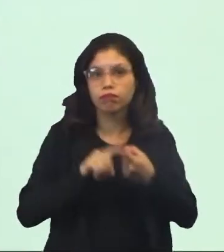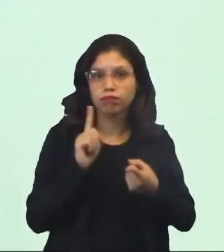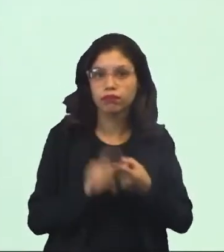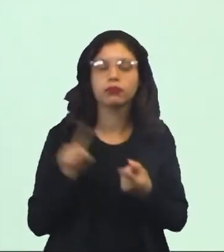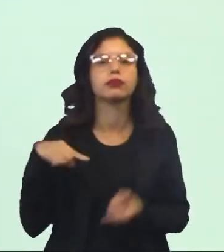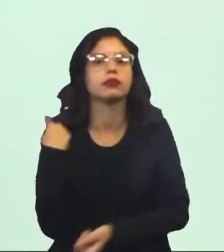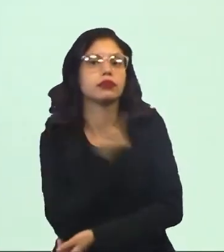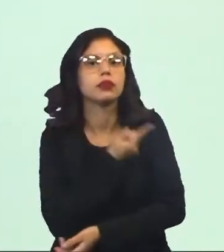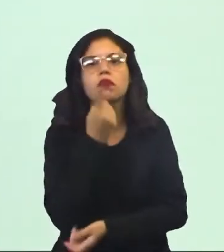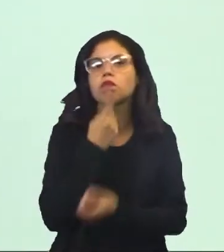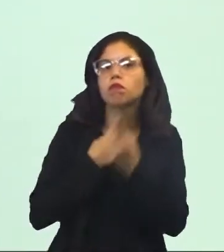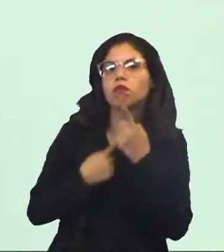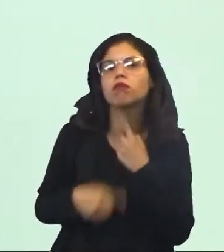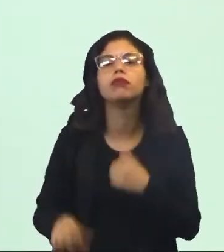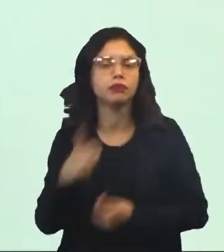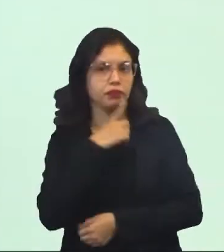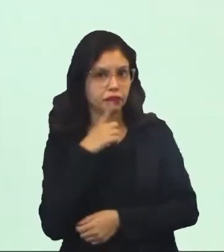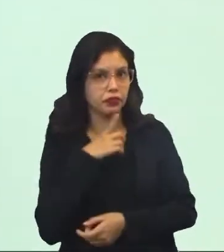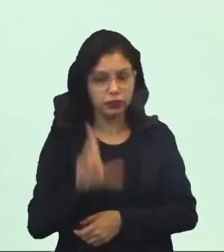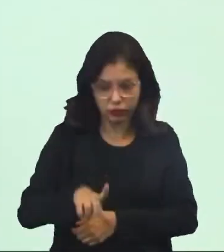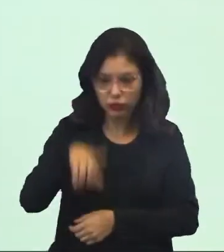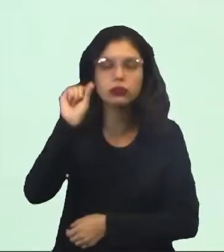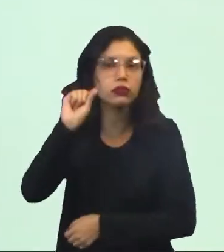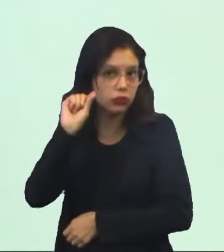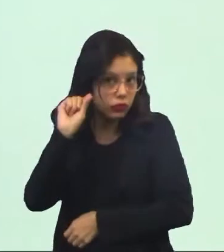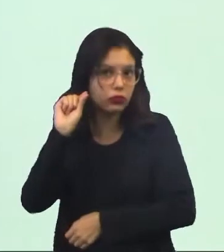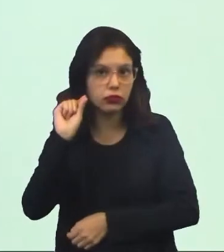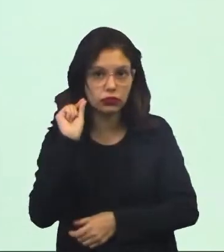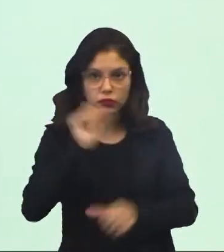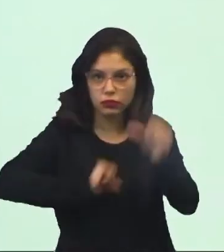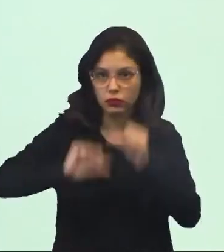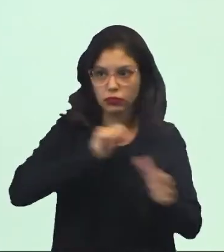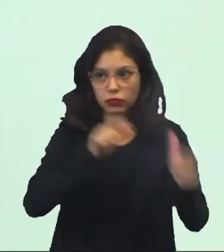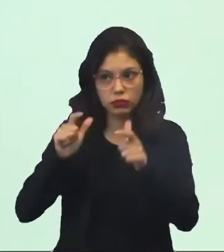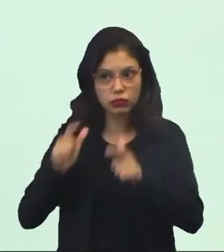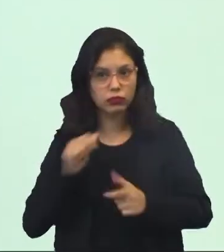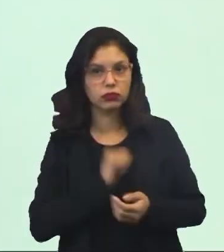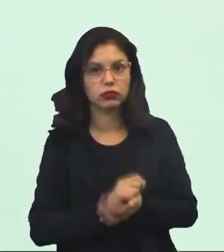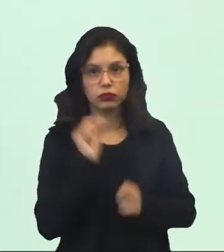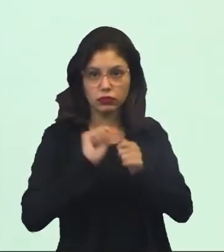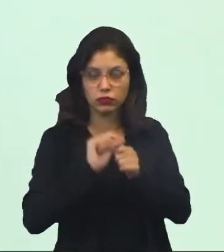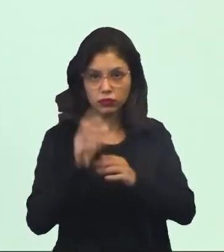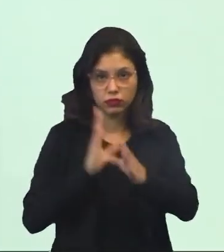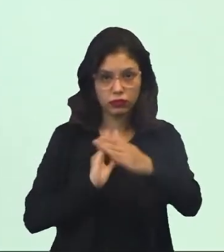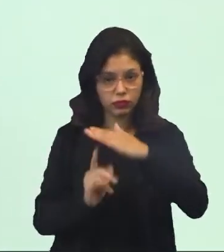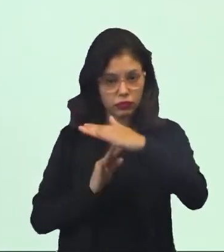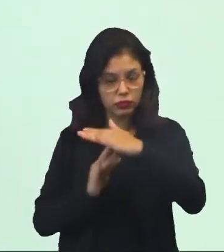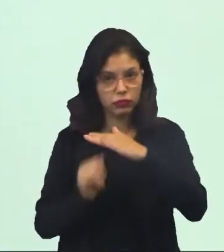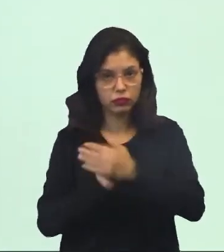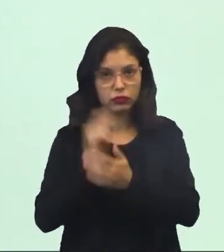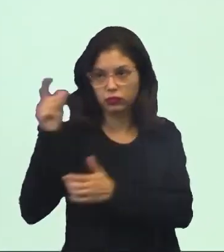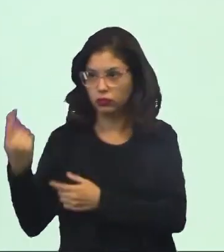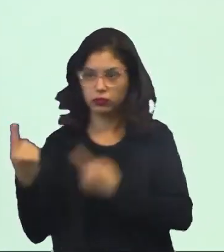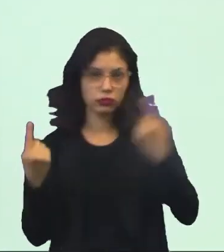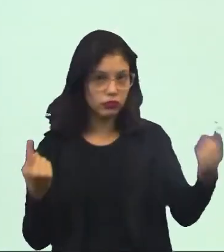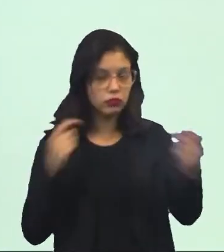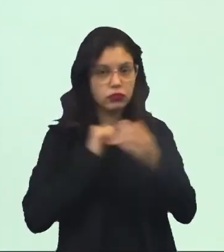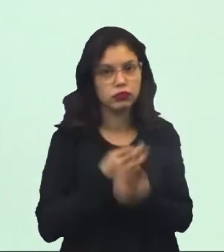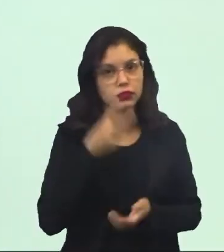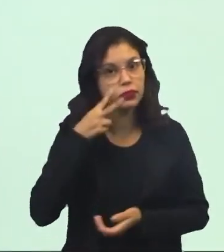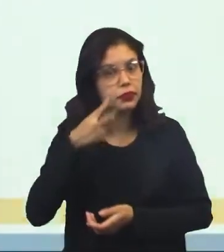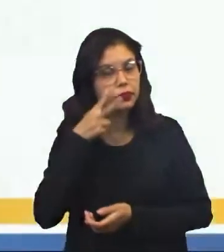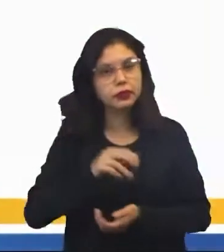que elas desejam, que elas decidem mudar de lugar, fazer essa transição de um lugar para o outro? Vamos